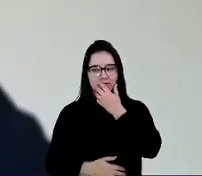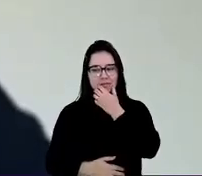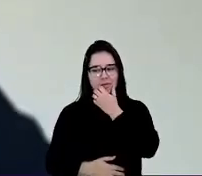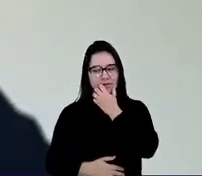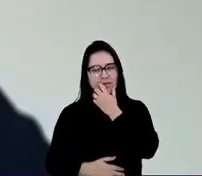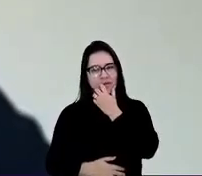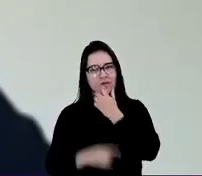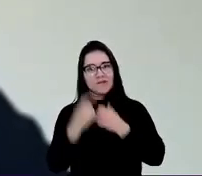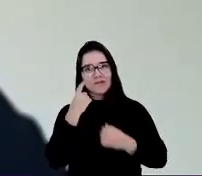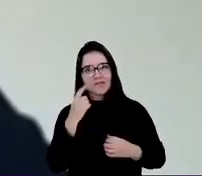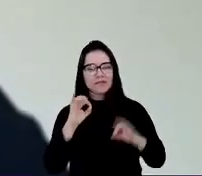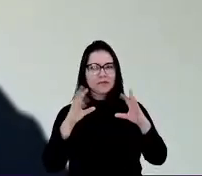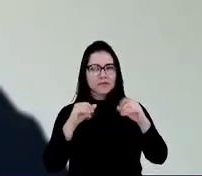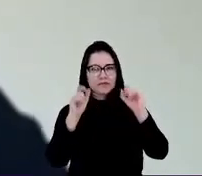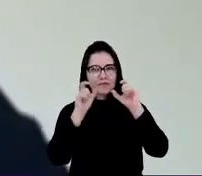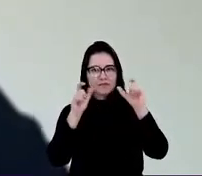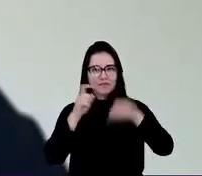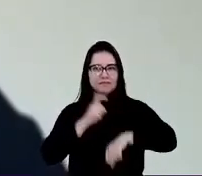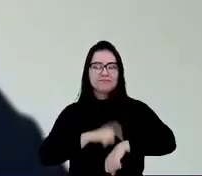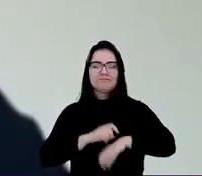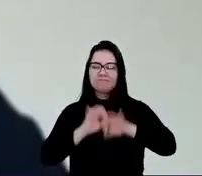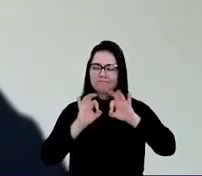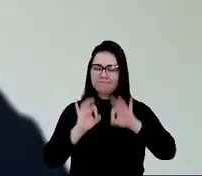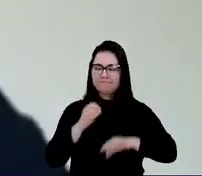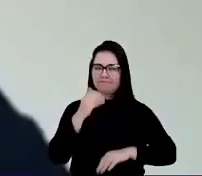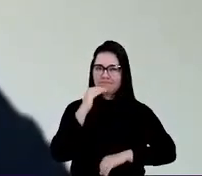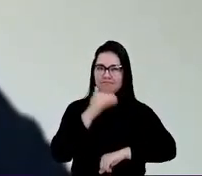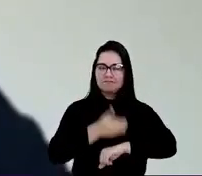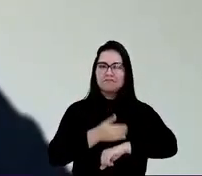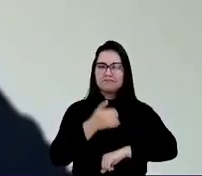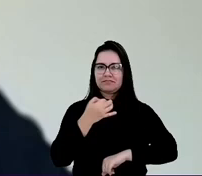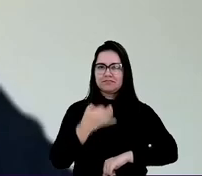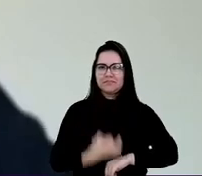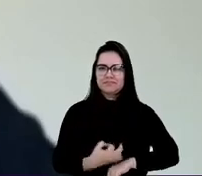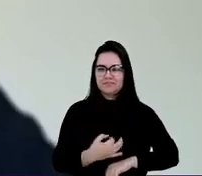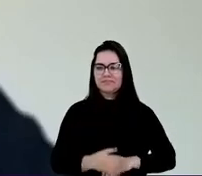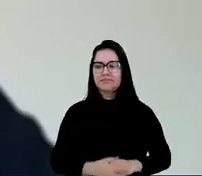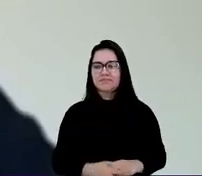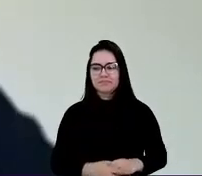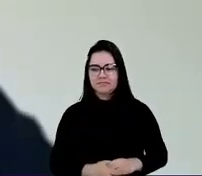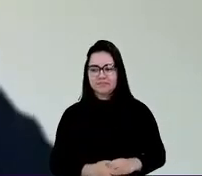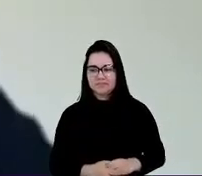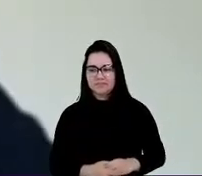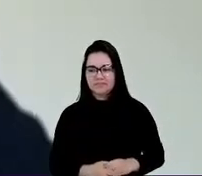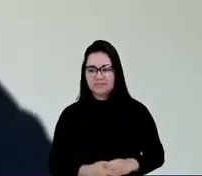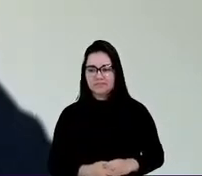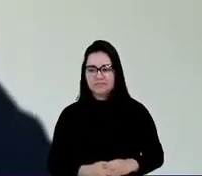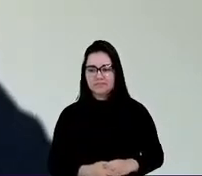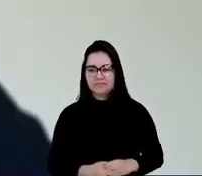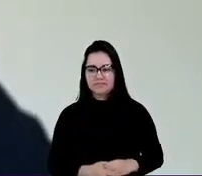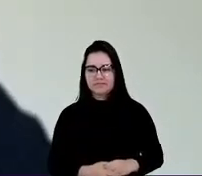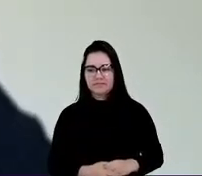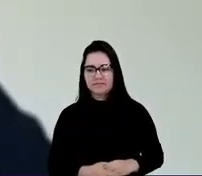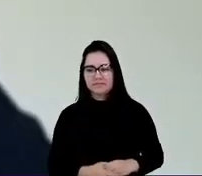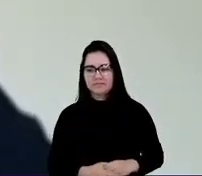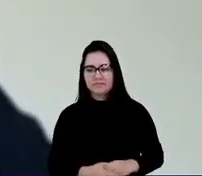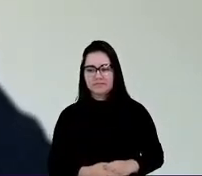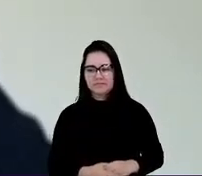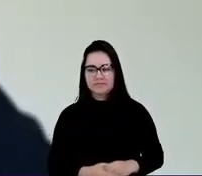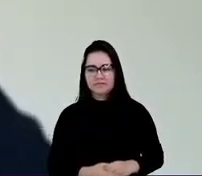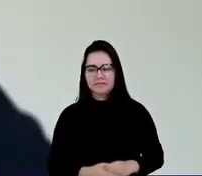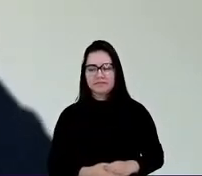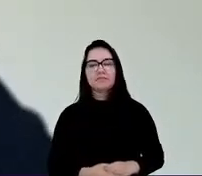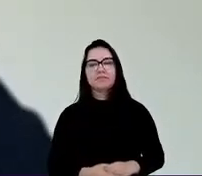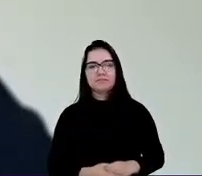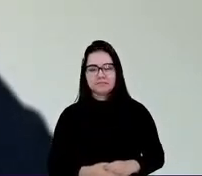mundo atento ao tempo, né? Então, com um pequeno desvio, mas dentro do